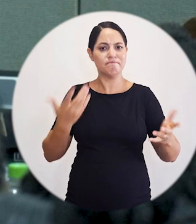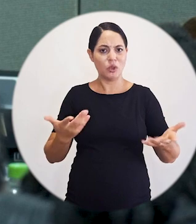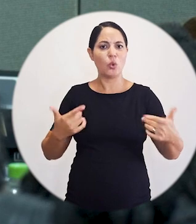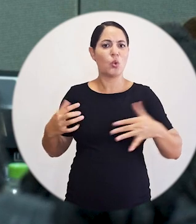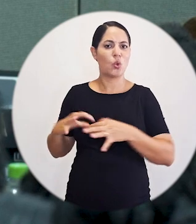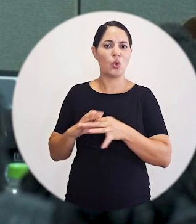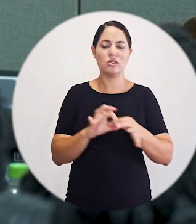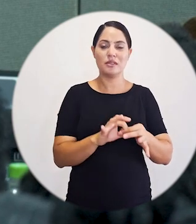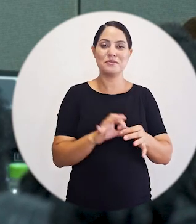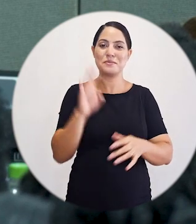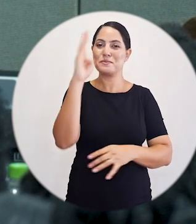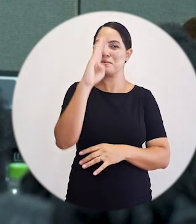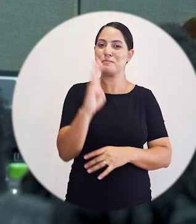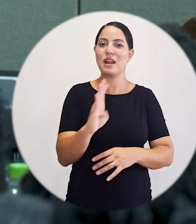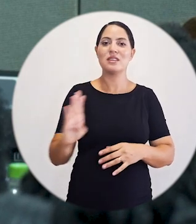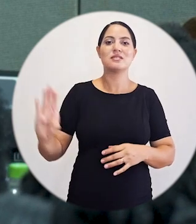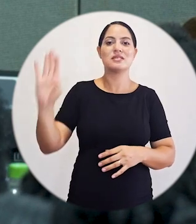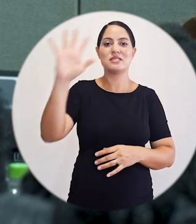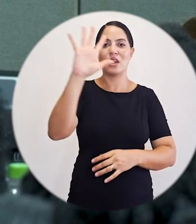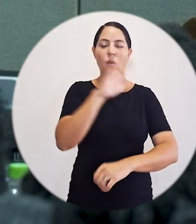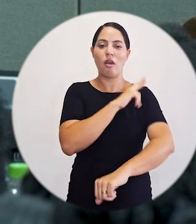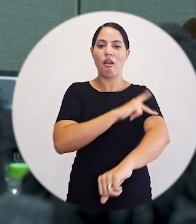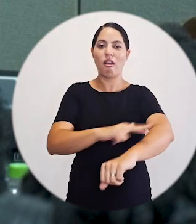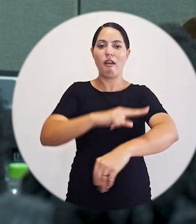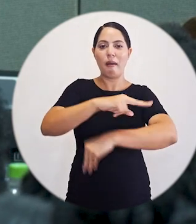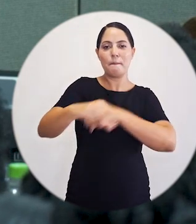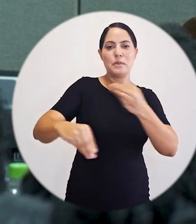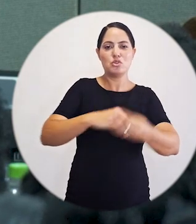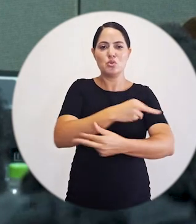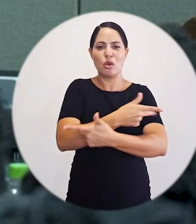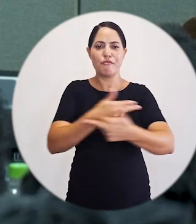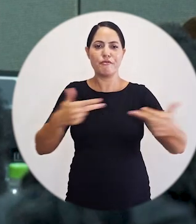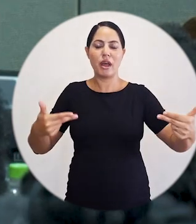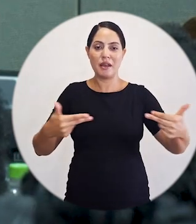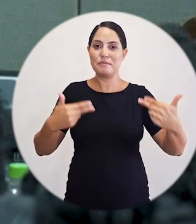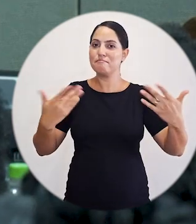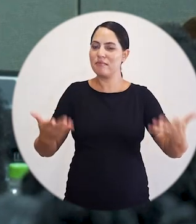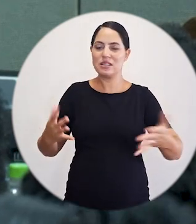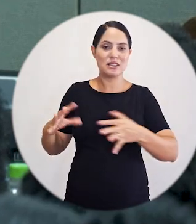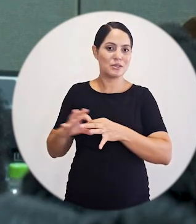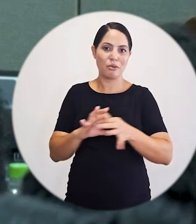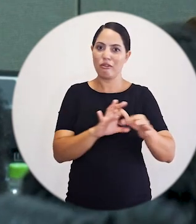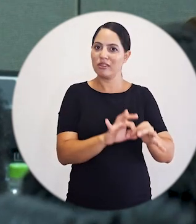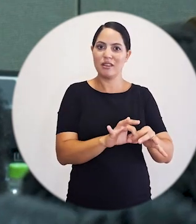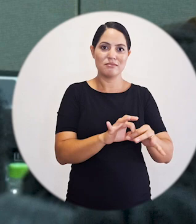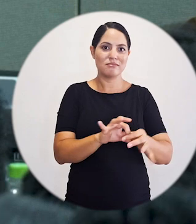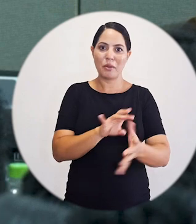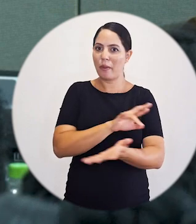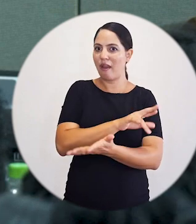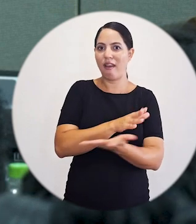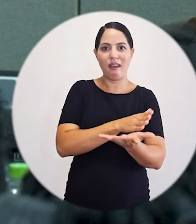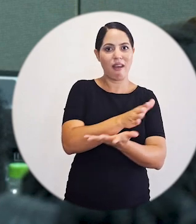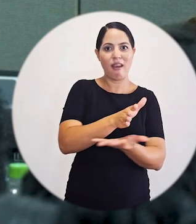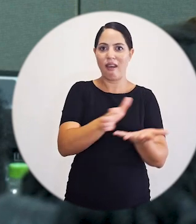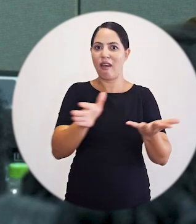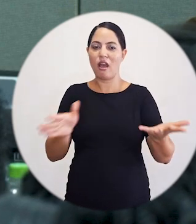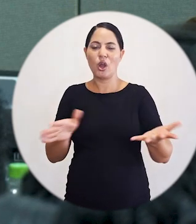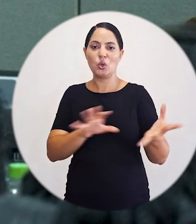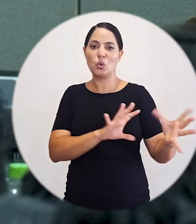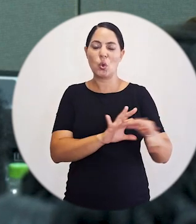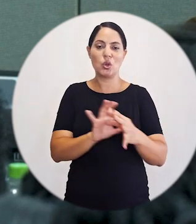um país miscigenado, sim, mas essa pluralidade não elimina a desigualdade. Pelo